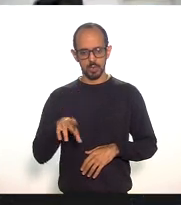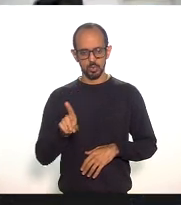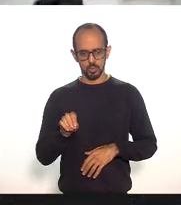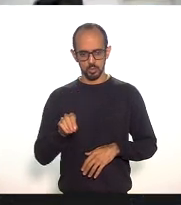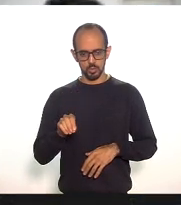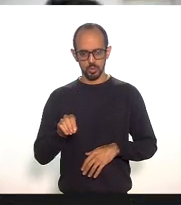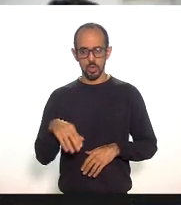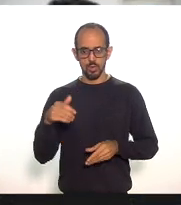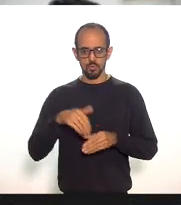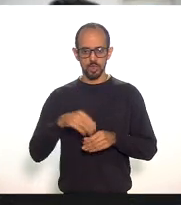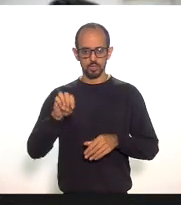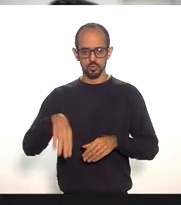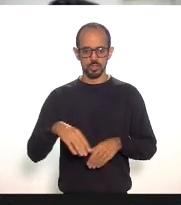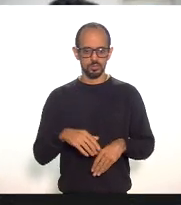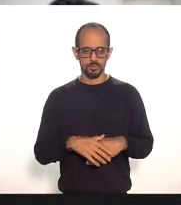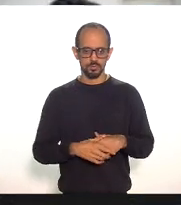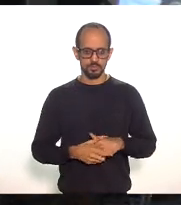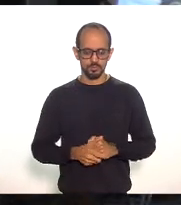sim.